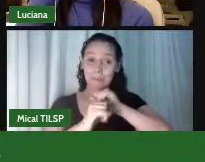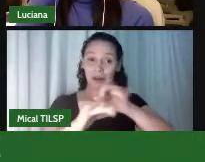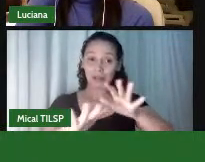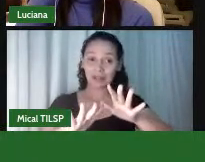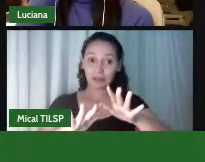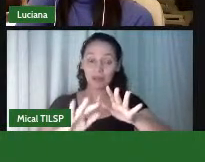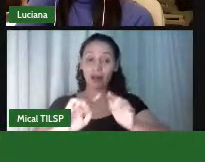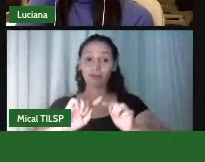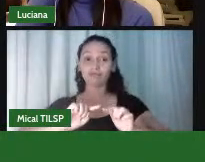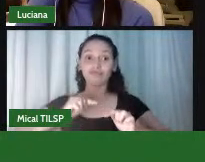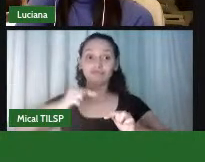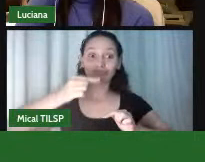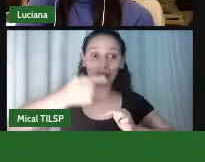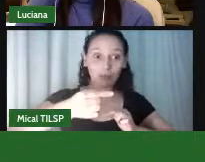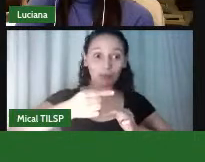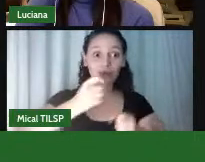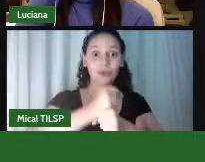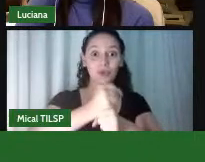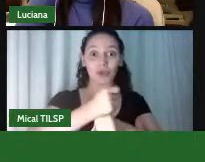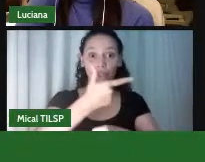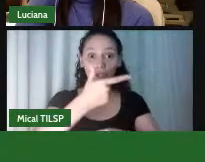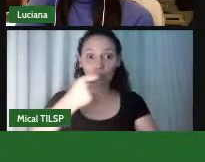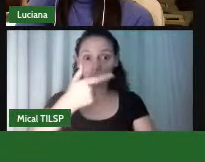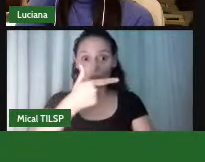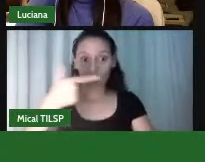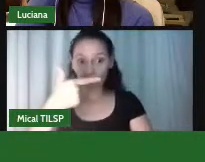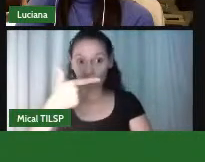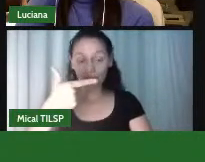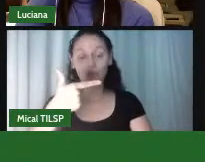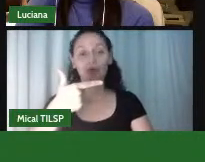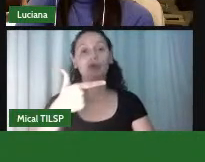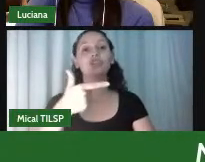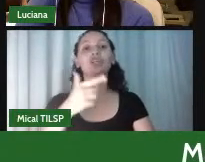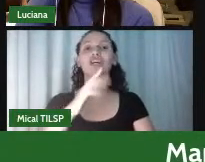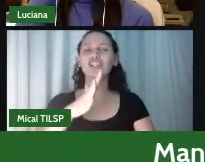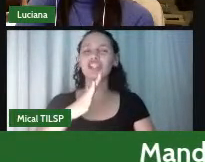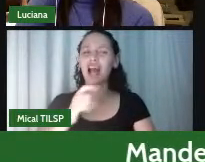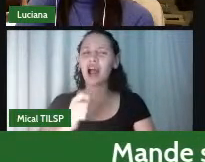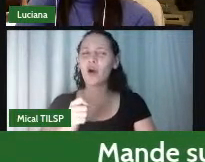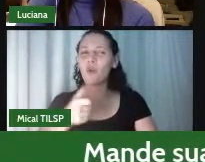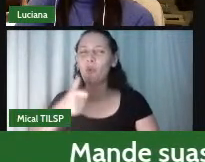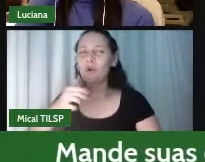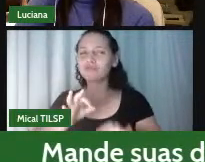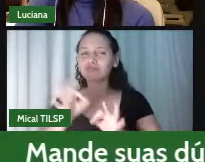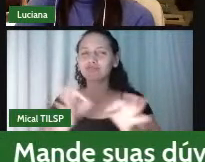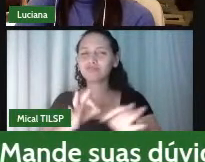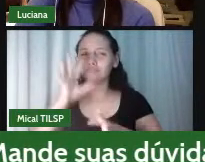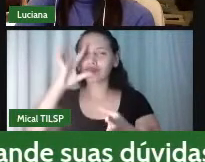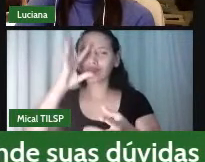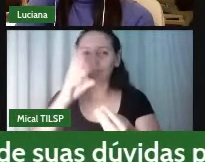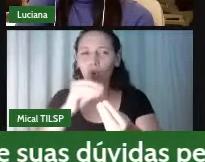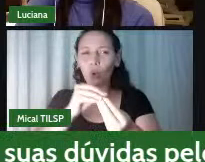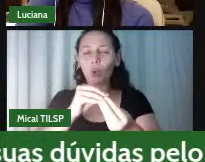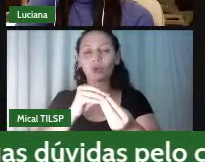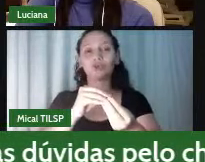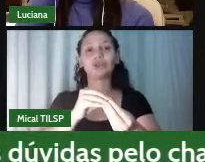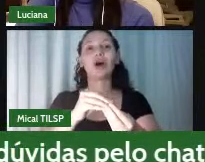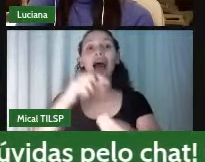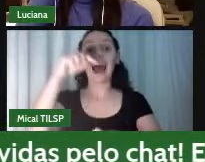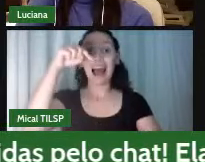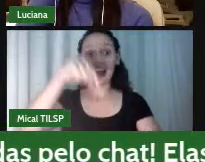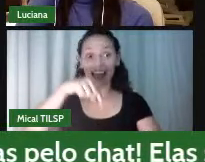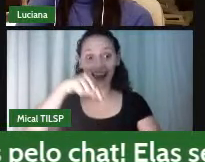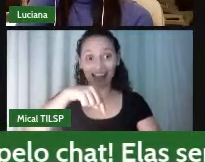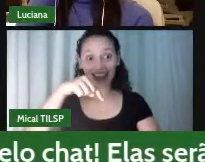ser realizado em 2022, estamos quase fechando aí a organização quanto à data, e será aqui em Ribeirão Preto, o 15º Congresso